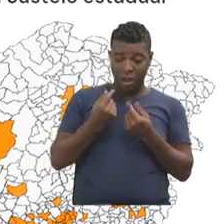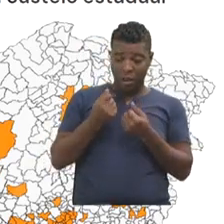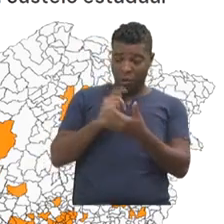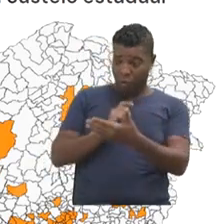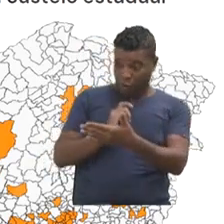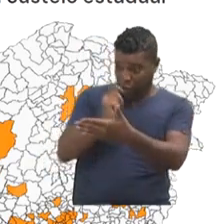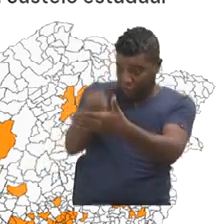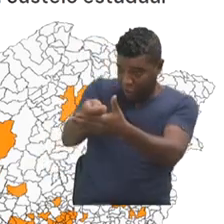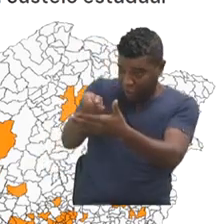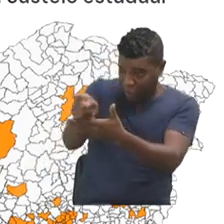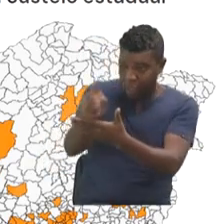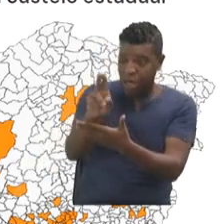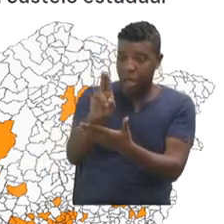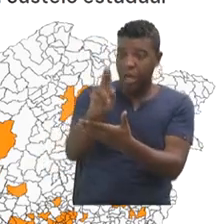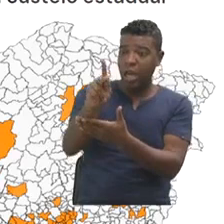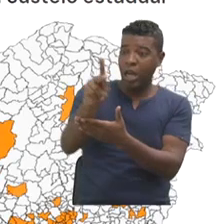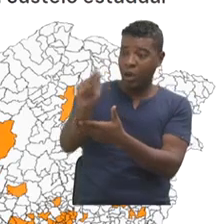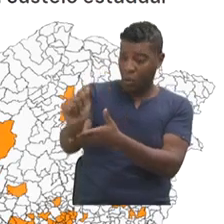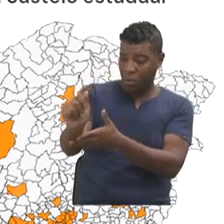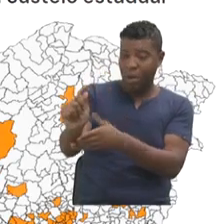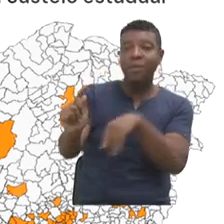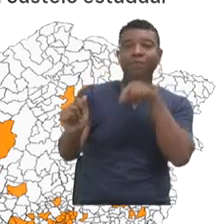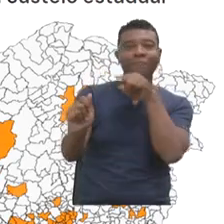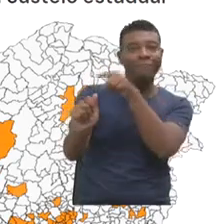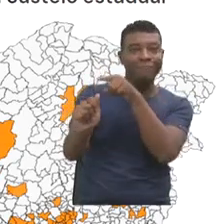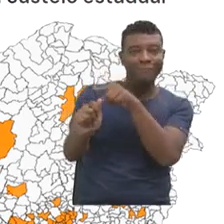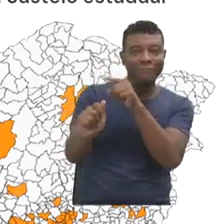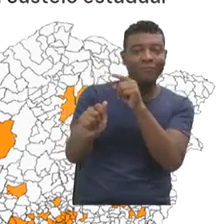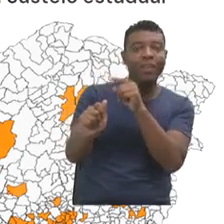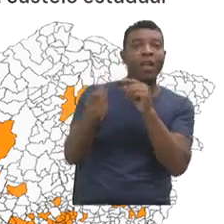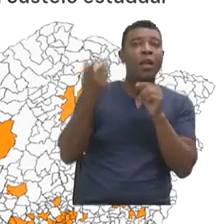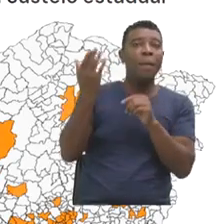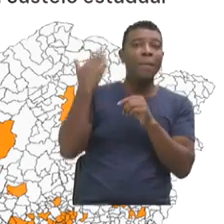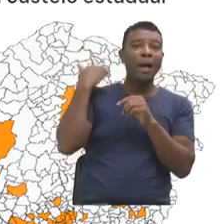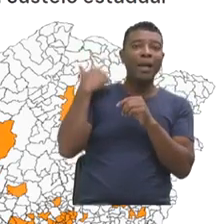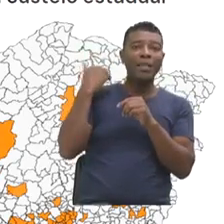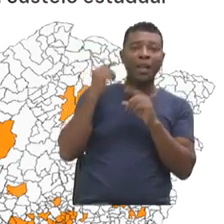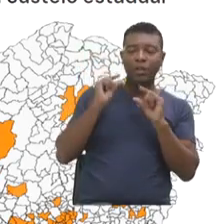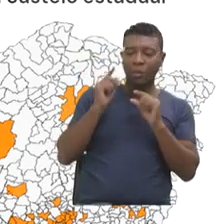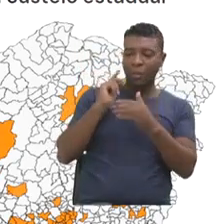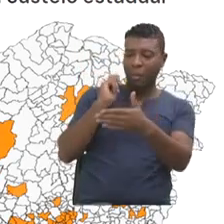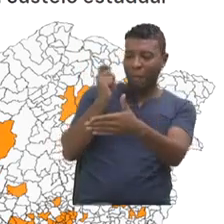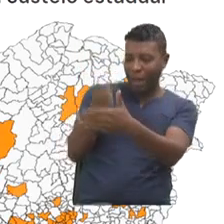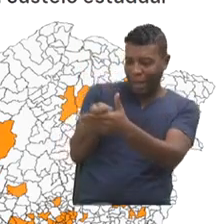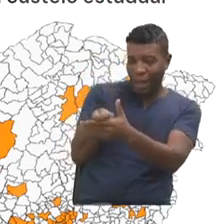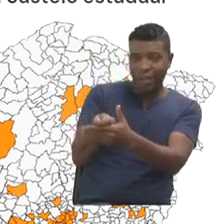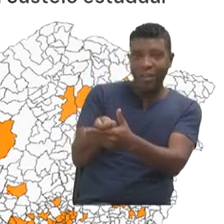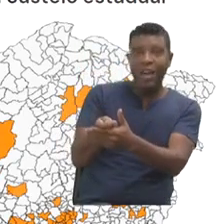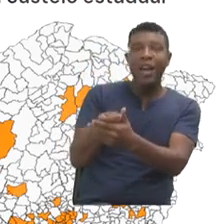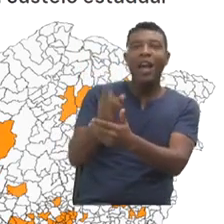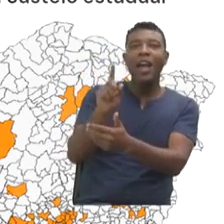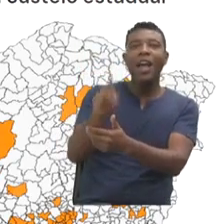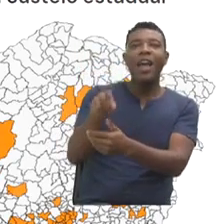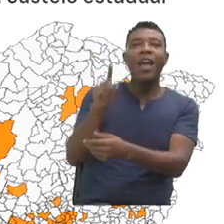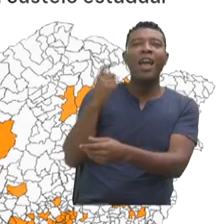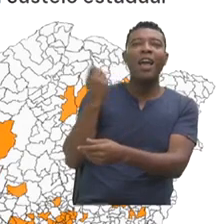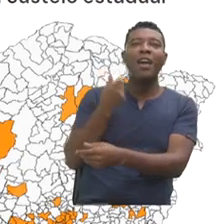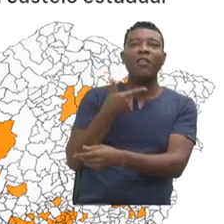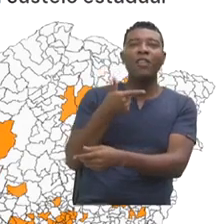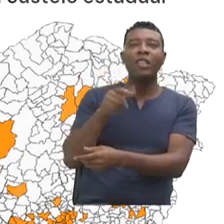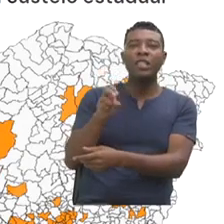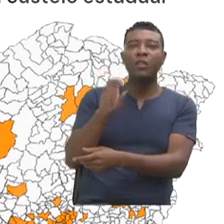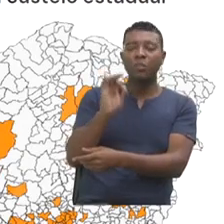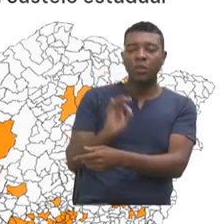ano passado a gente pagava 25% do valor da habilitação Federal e nós estamos pagando agora 100% fizemos